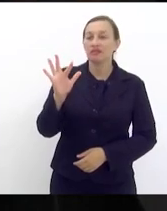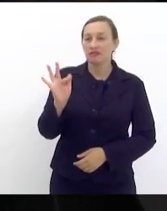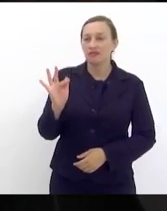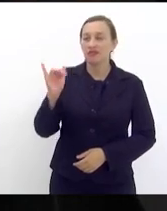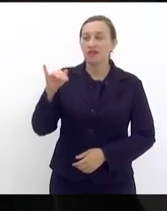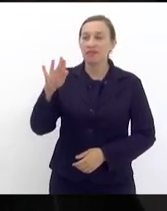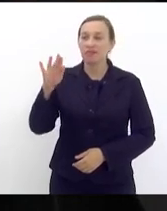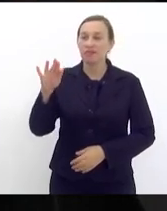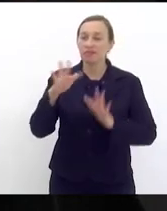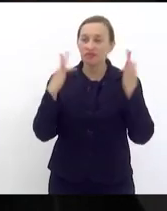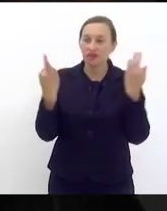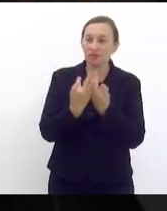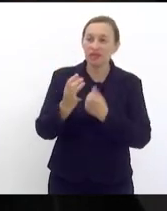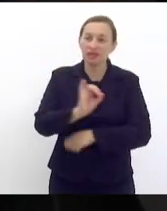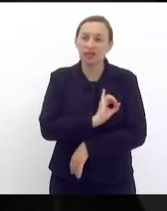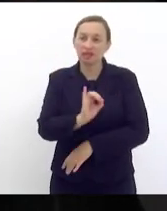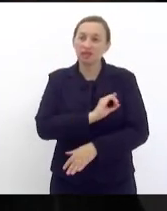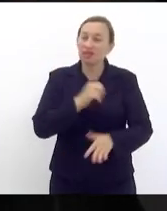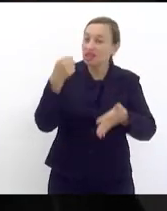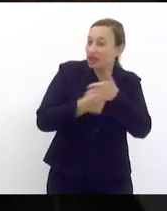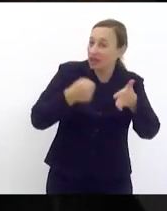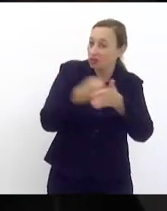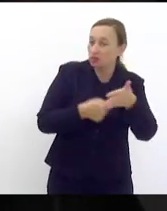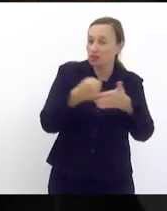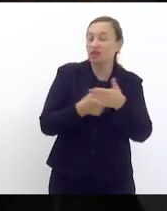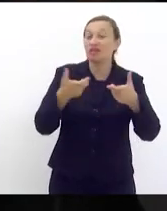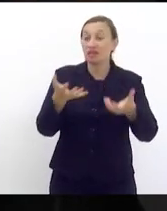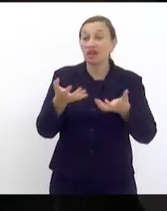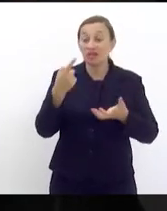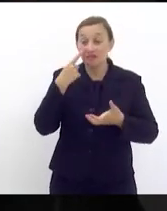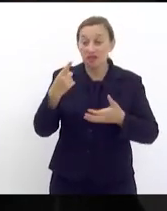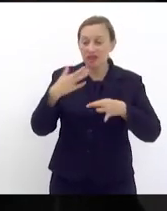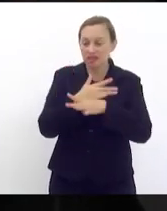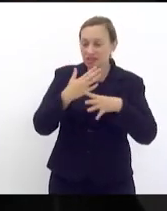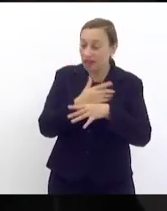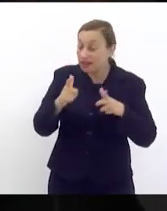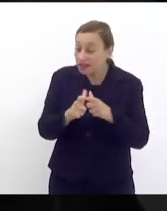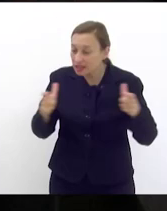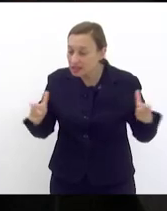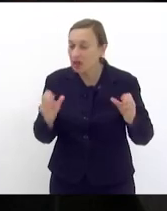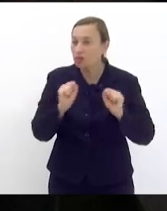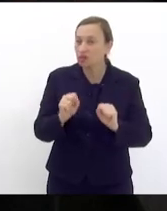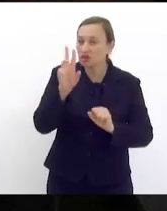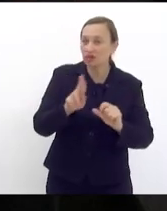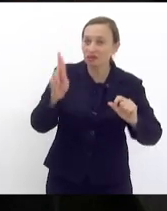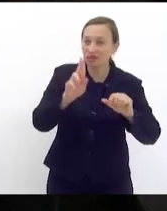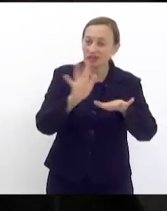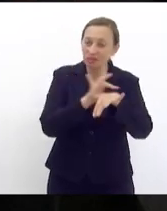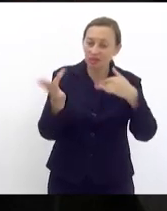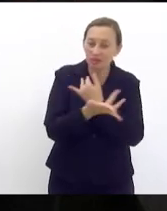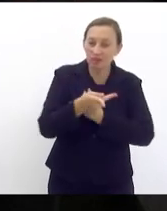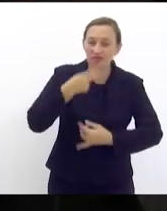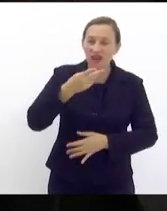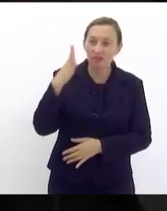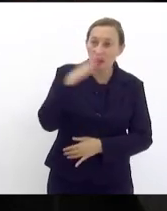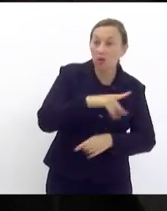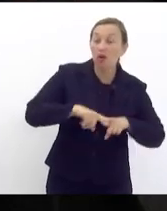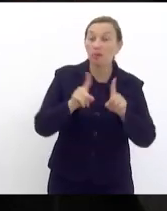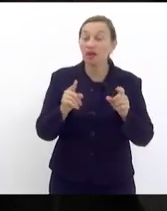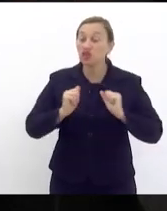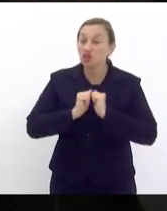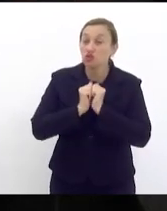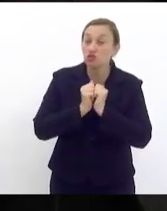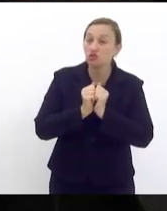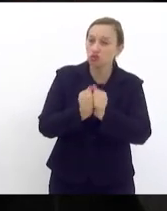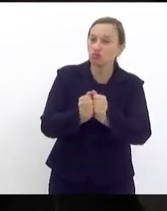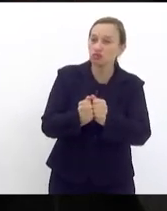porque é quem briga, quem quer ver a cidade crescer. Pessoas que poderiam estar usando a mídia para falar mal, mas que juntam